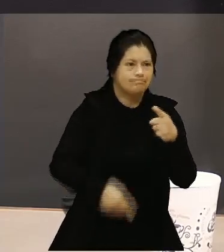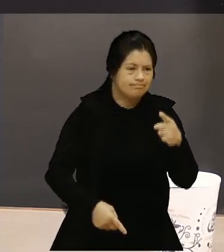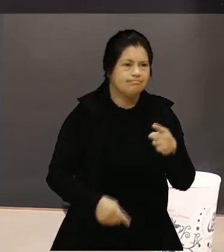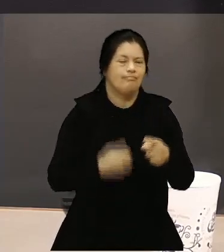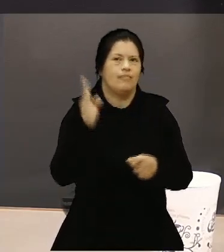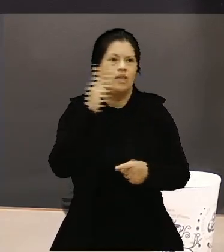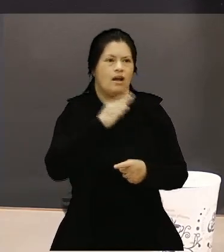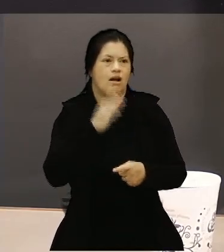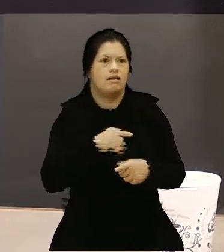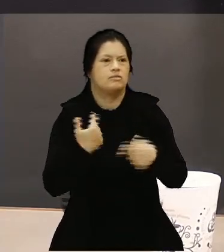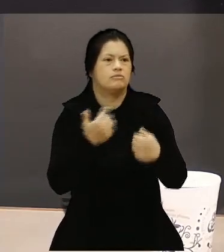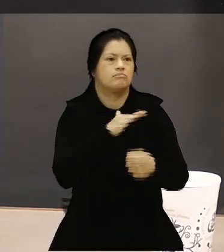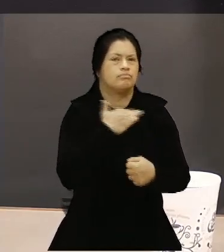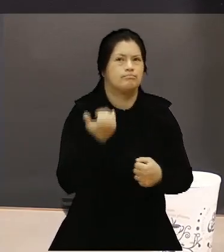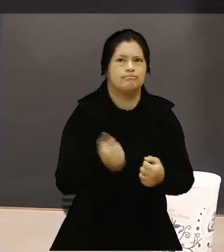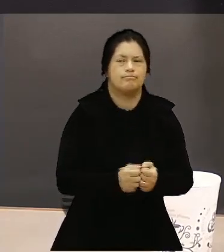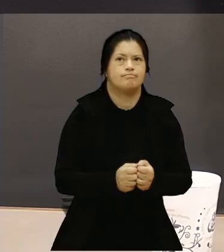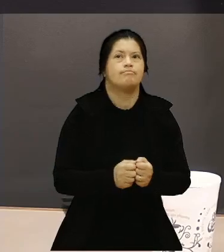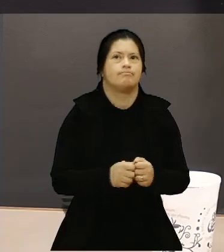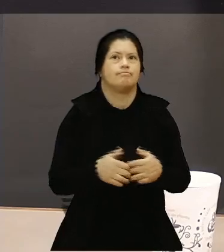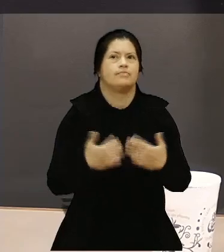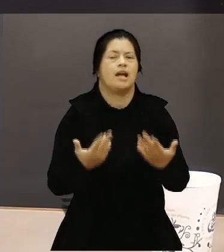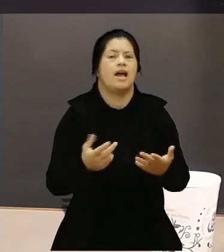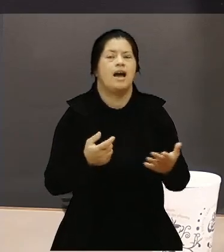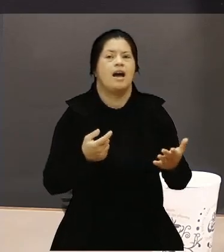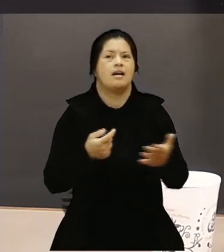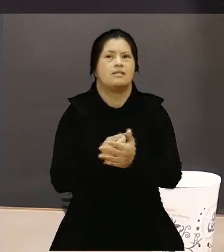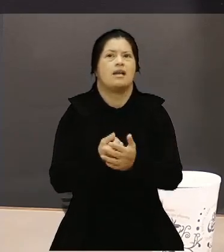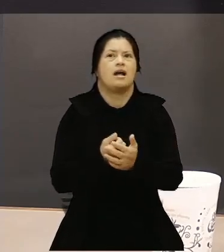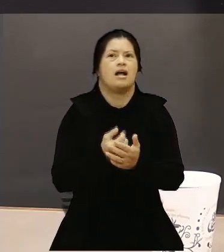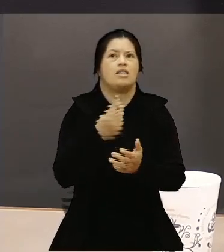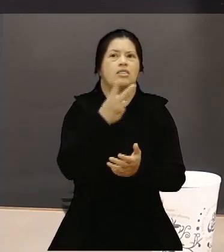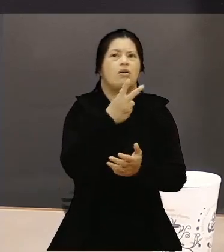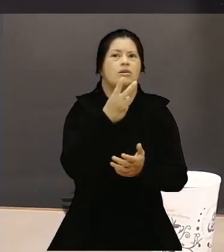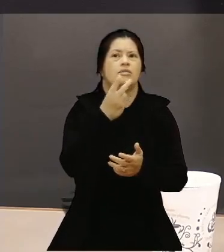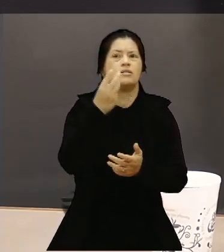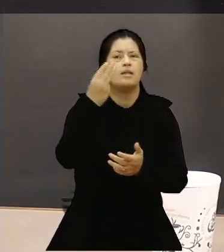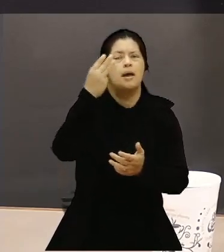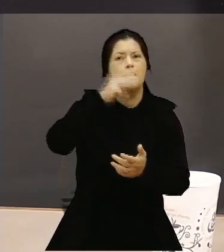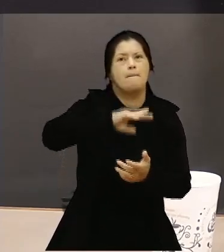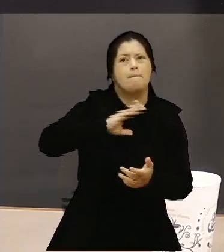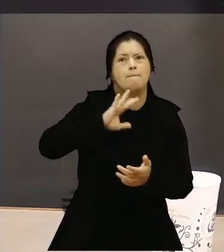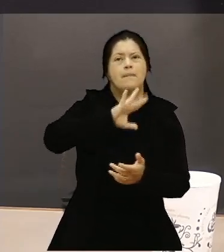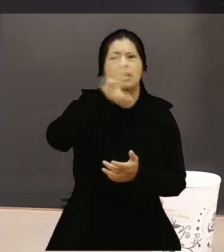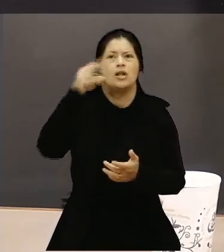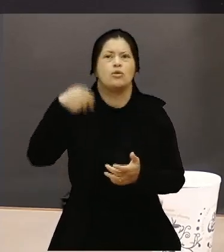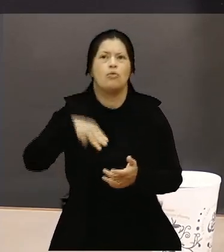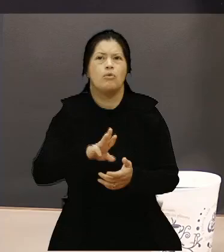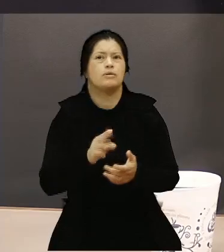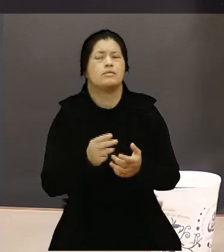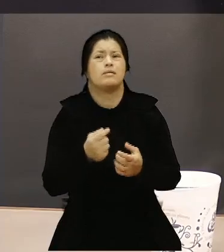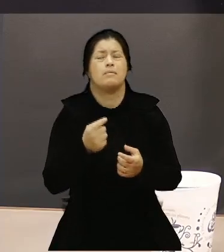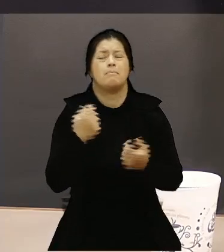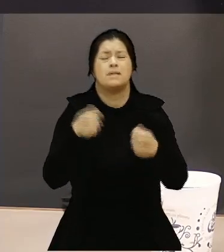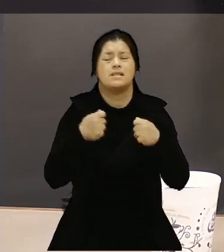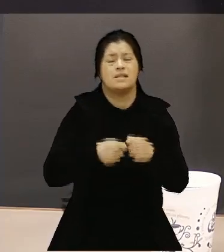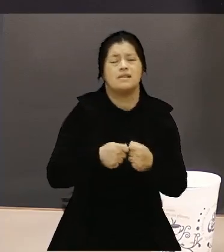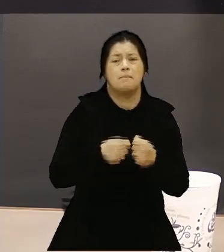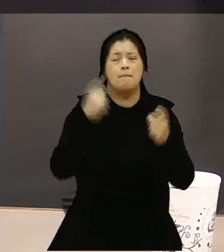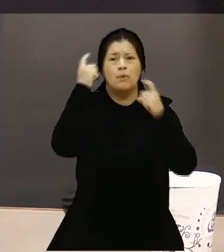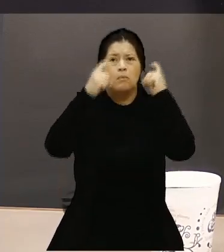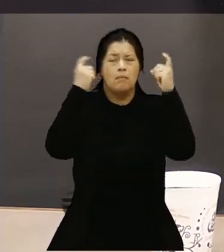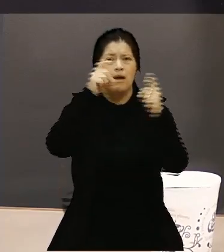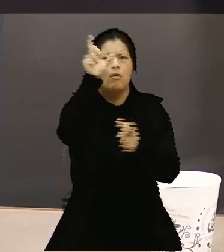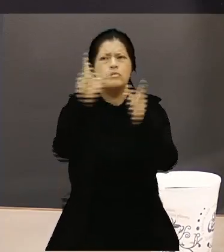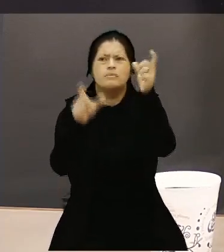gente não gaste e não seja eficiente em gastar 2 milhões em passarela para anfíbio, mas também não se preocupe com as pessoas, né? Então, que o Estado